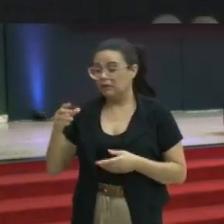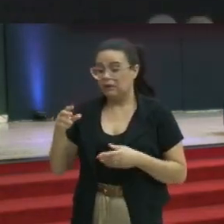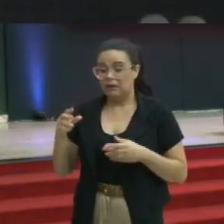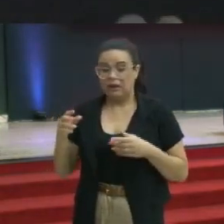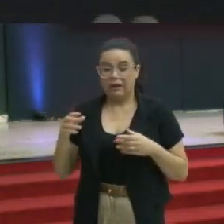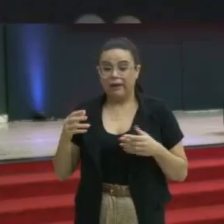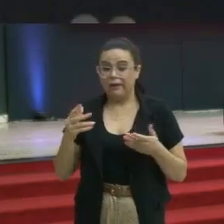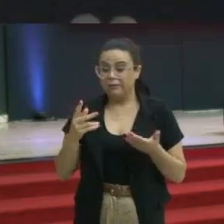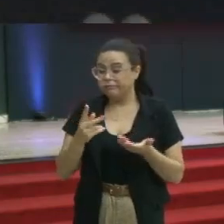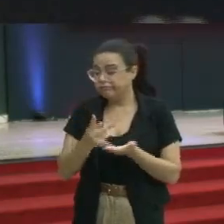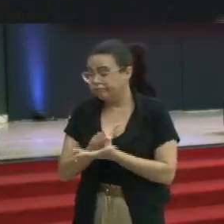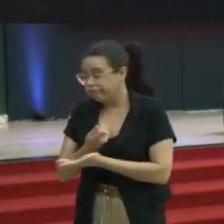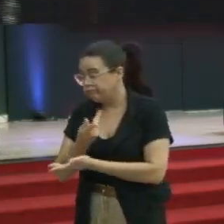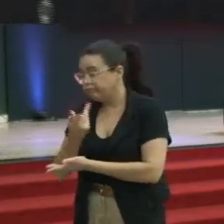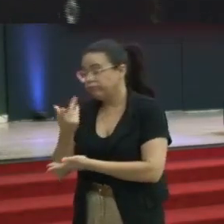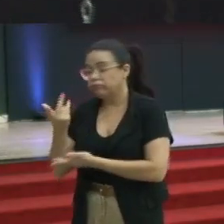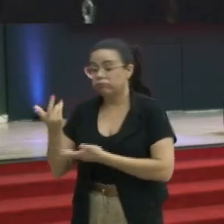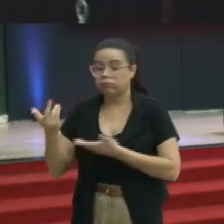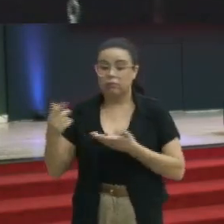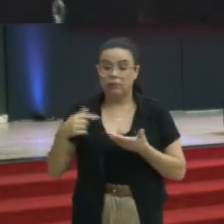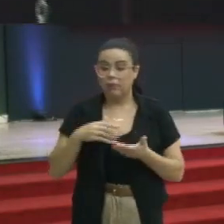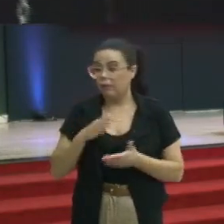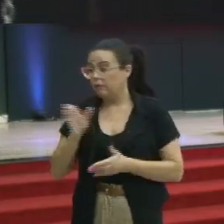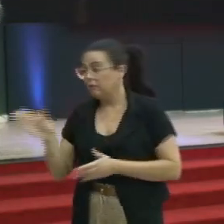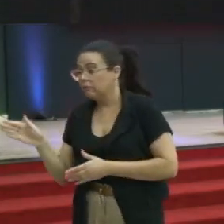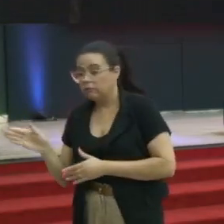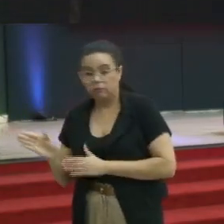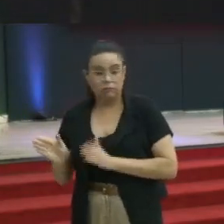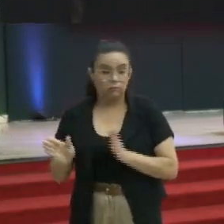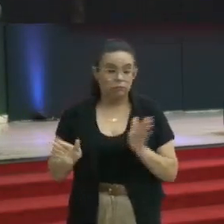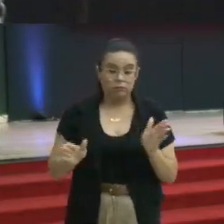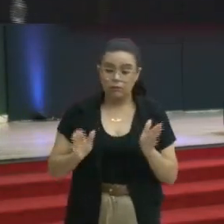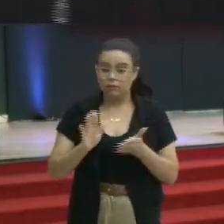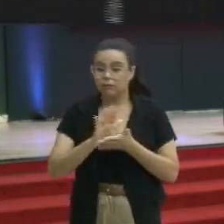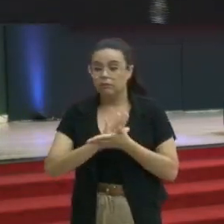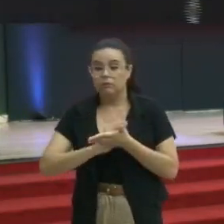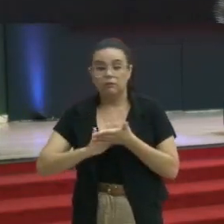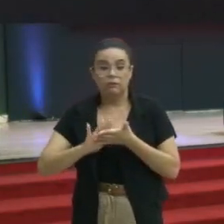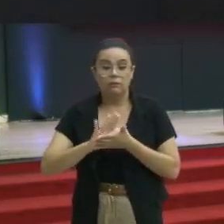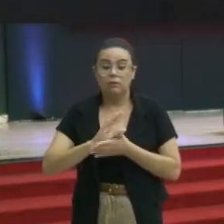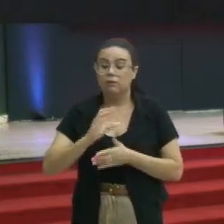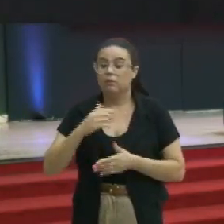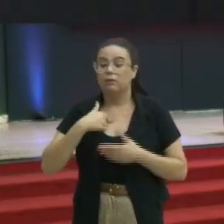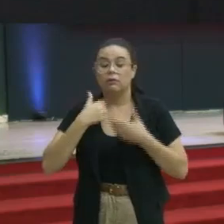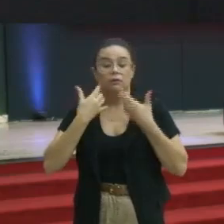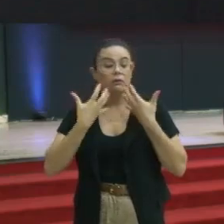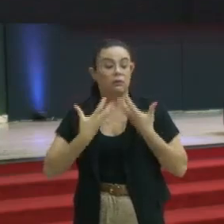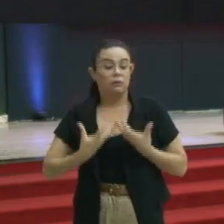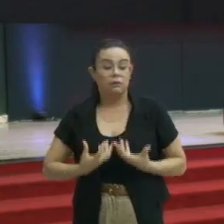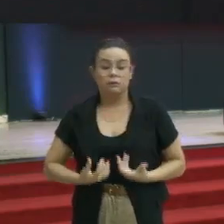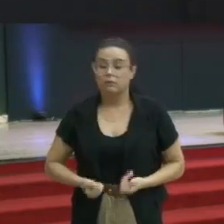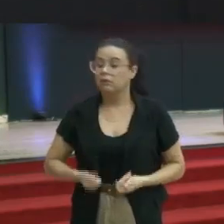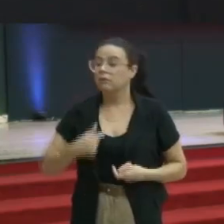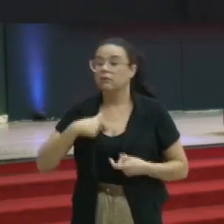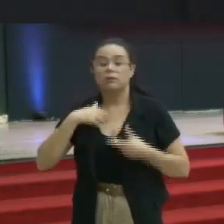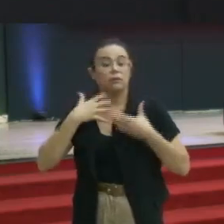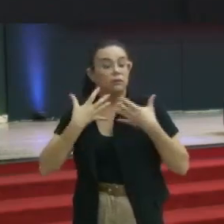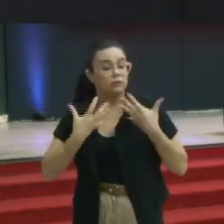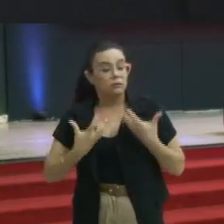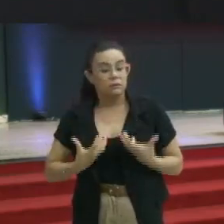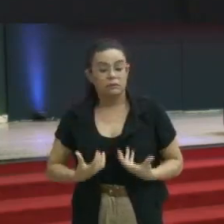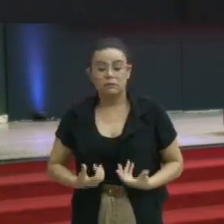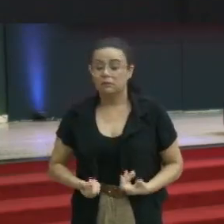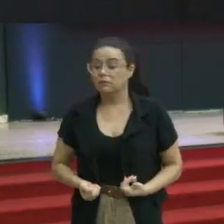outra forma, não dá. Eu vou para um lado, não dá. Eu vou para o outro, não dá. E eu estou cansado, eu estou cansada, eu